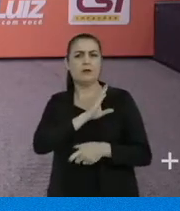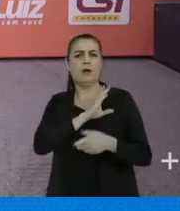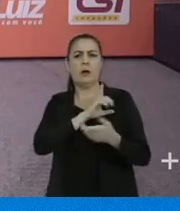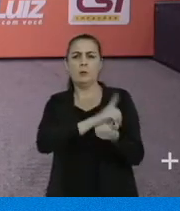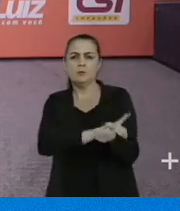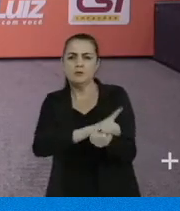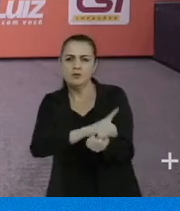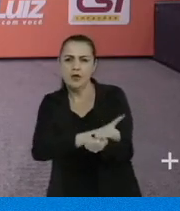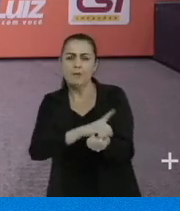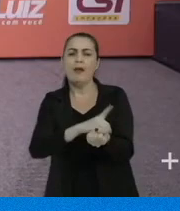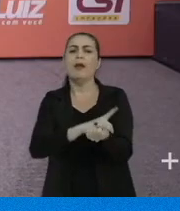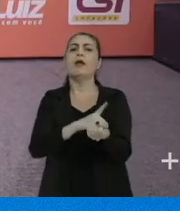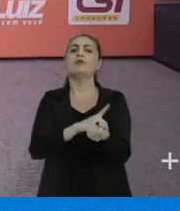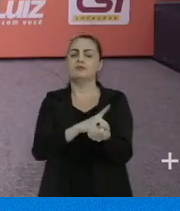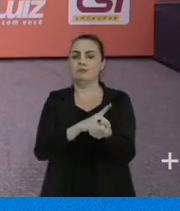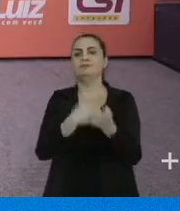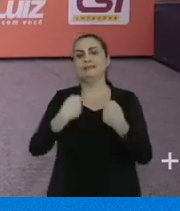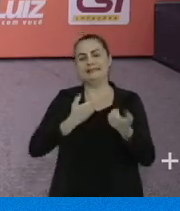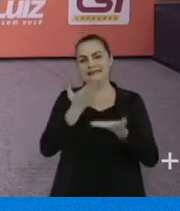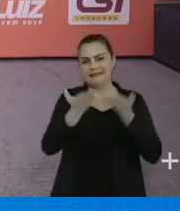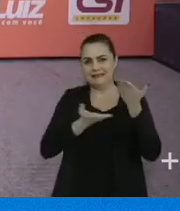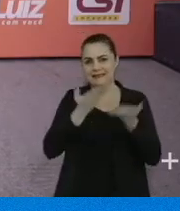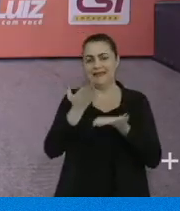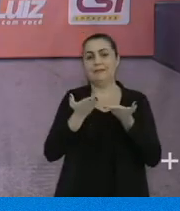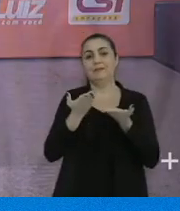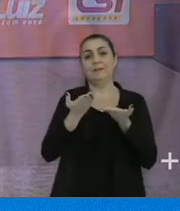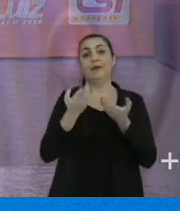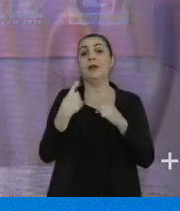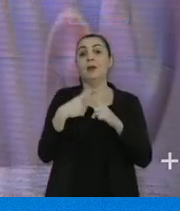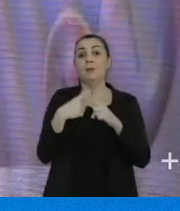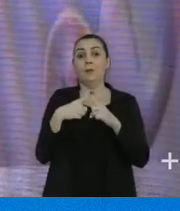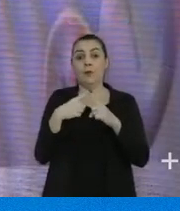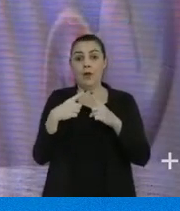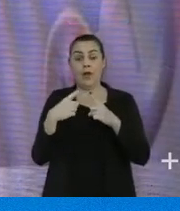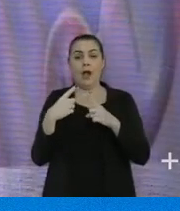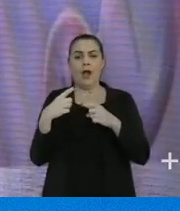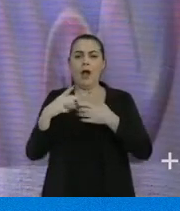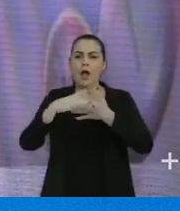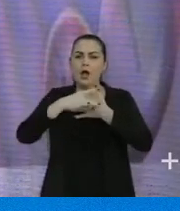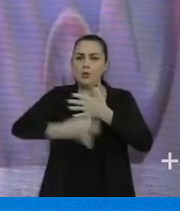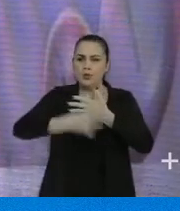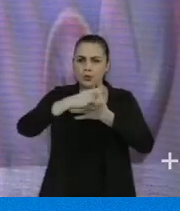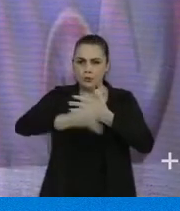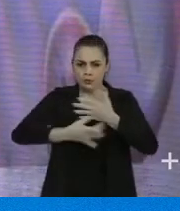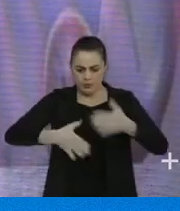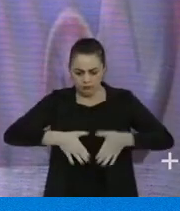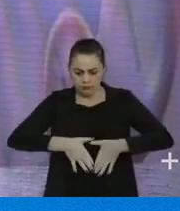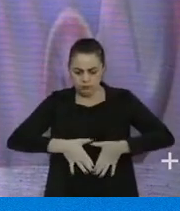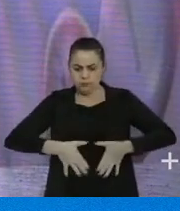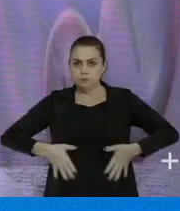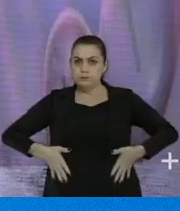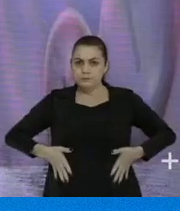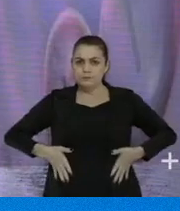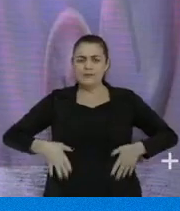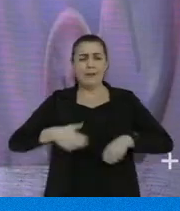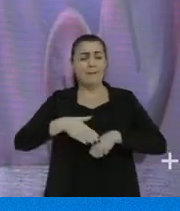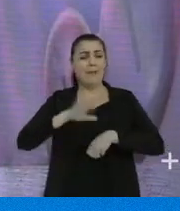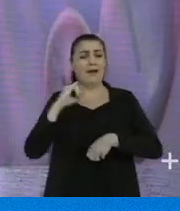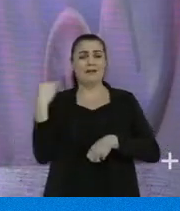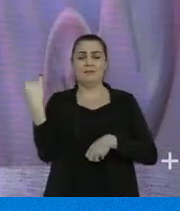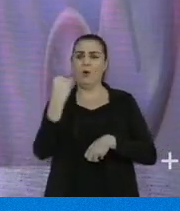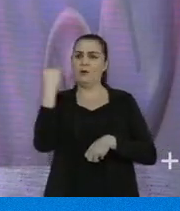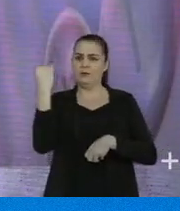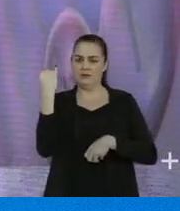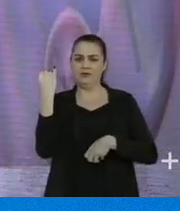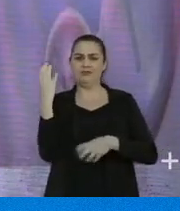gordura abdominal é o que é mais importante na gênese dessa síndrome